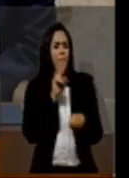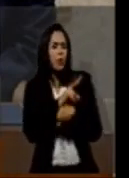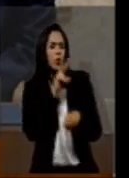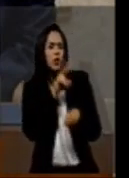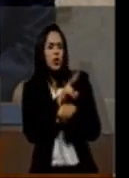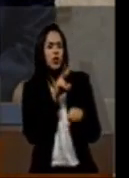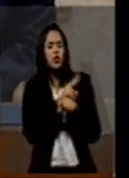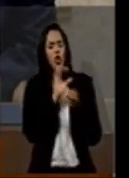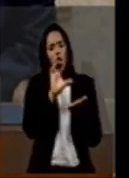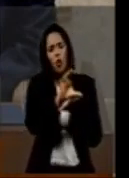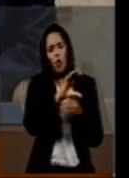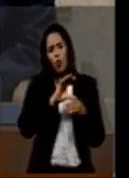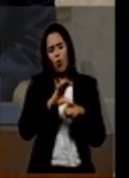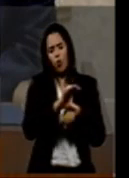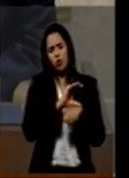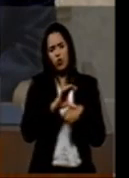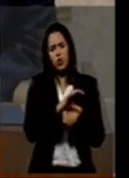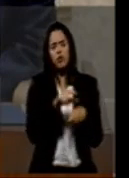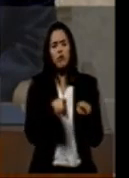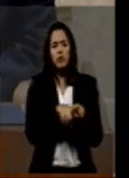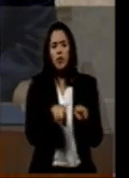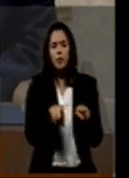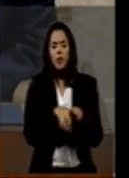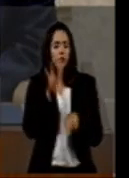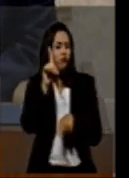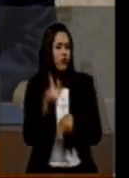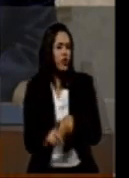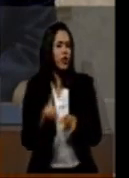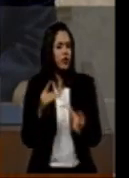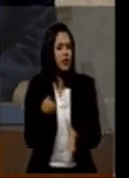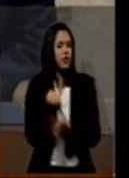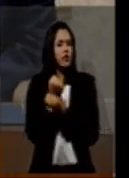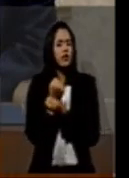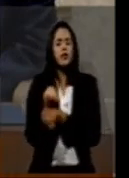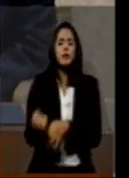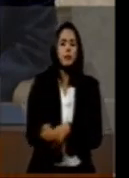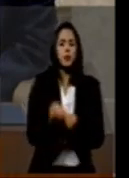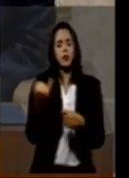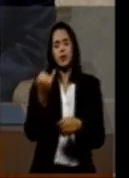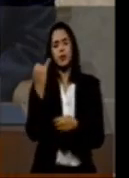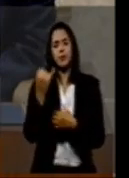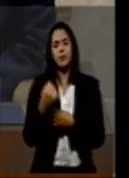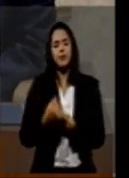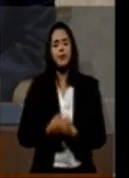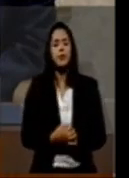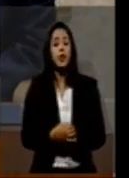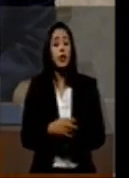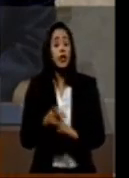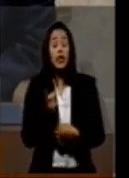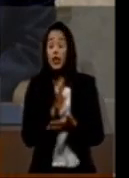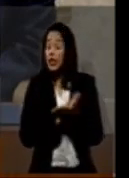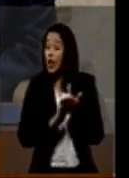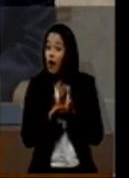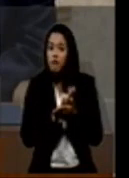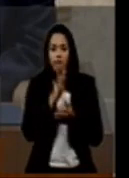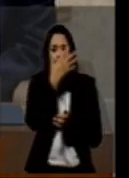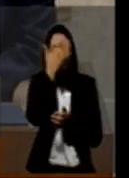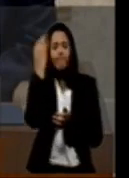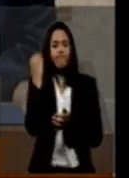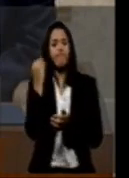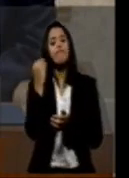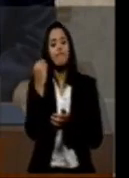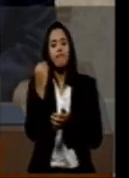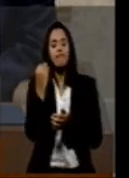e de fortaleza dos direitos e das garantias fundamentais sem se furtar se de